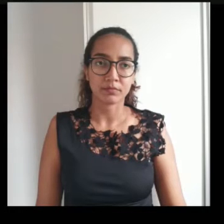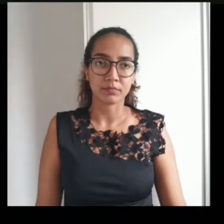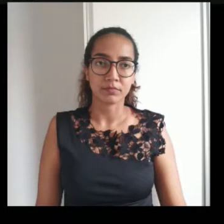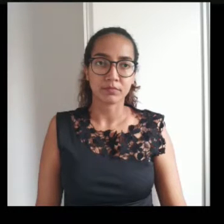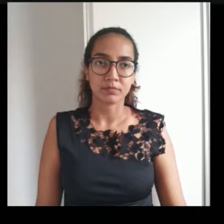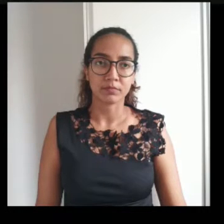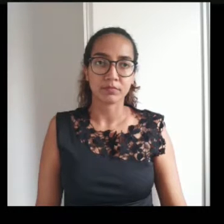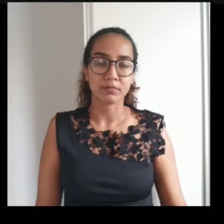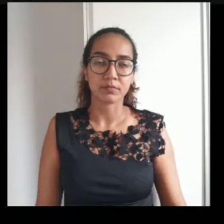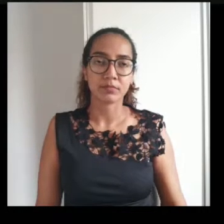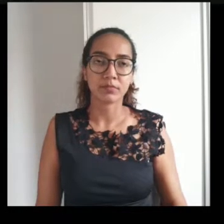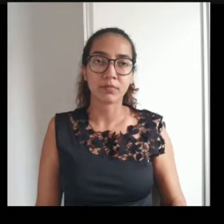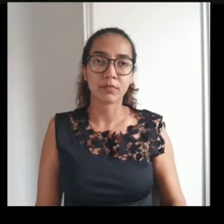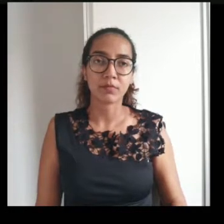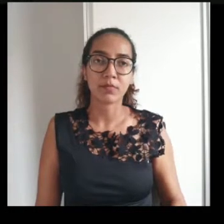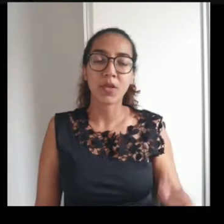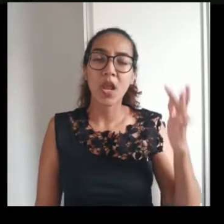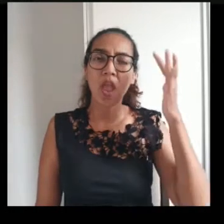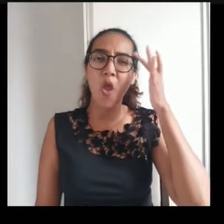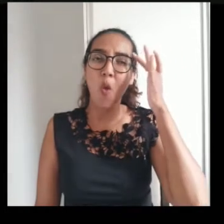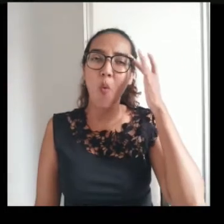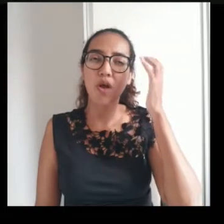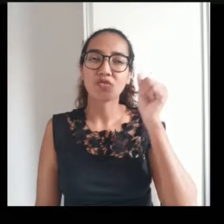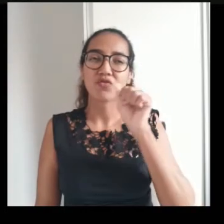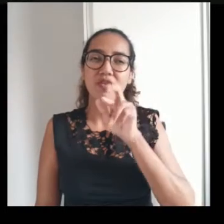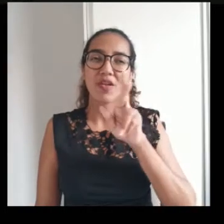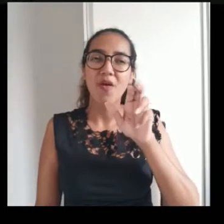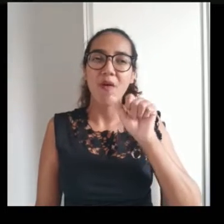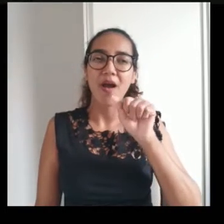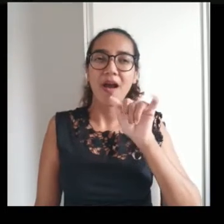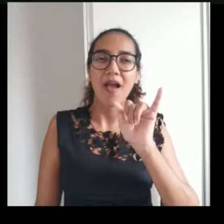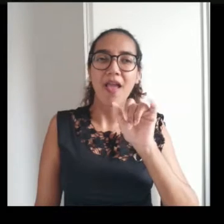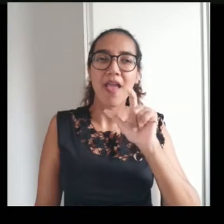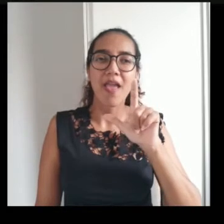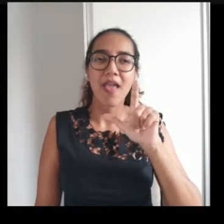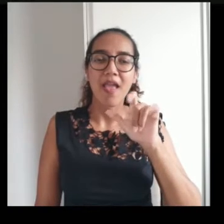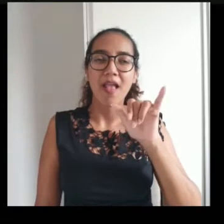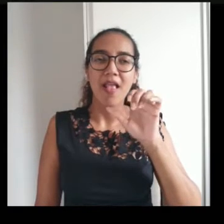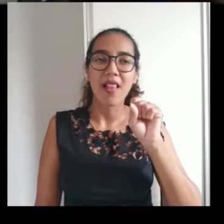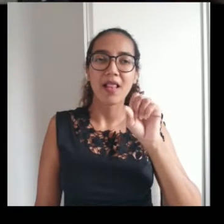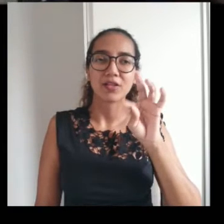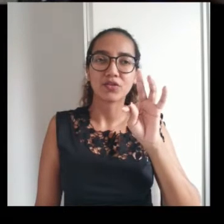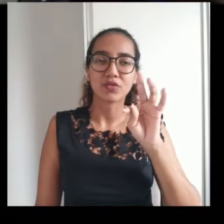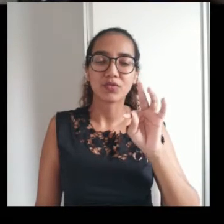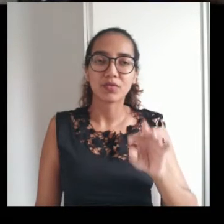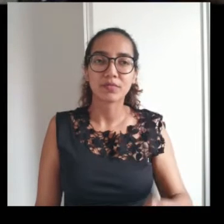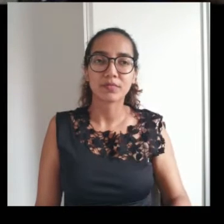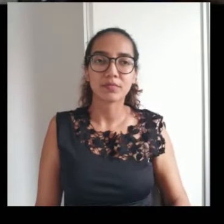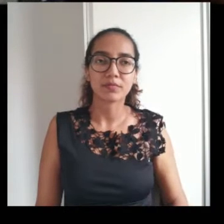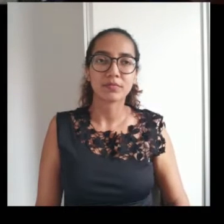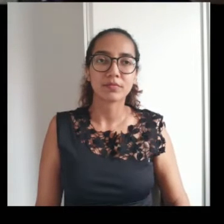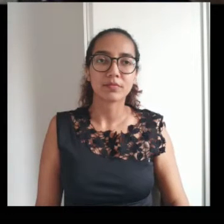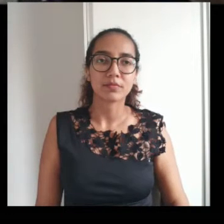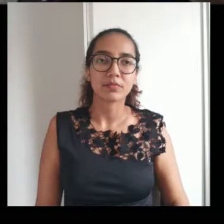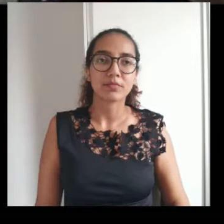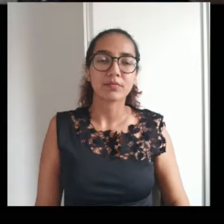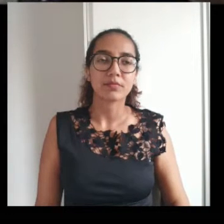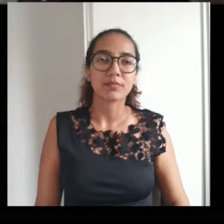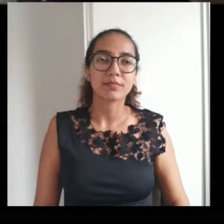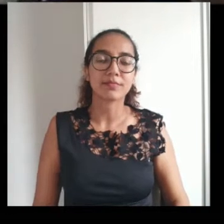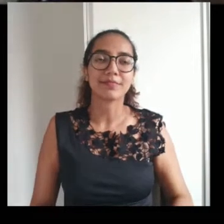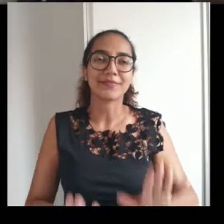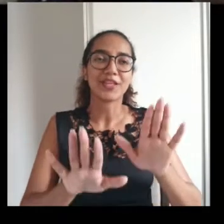vai crescer dinamicamente. Então, você usa um array list, tá ligado? Oi, pessoal. Foi mal que meu filho aqui veio dar boa noite, que foi